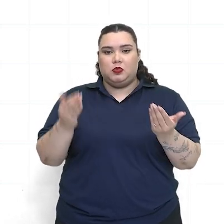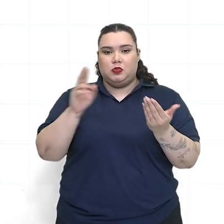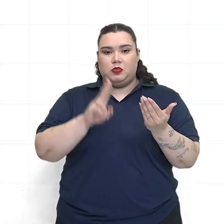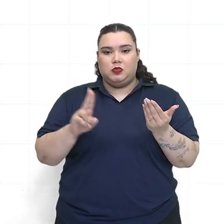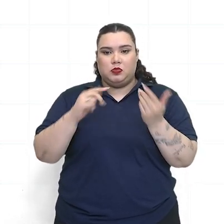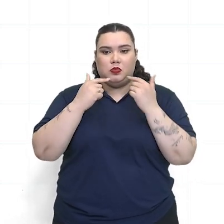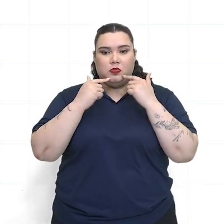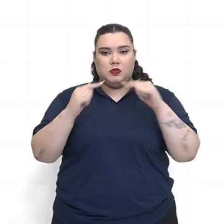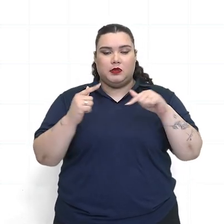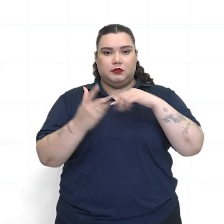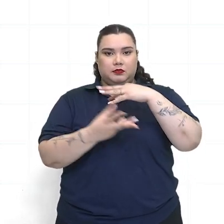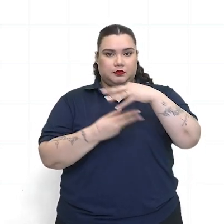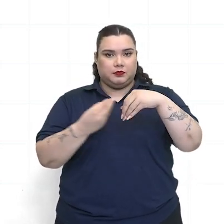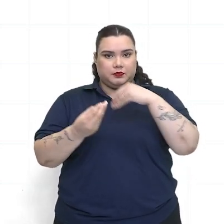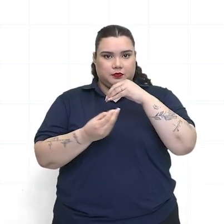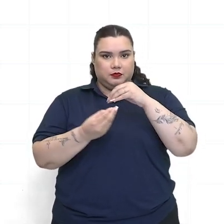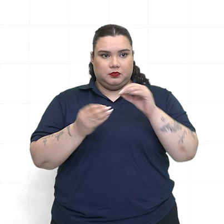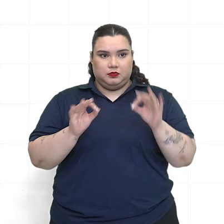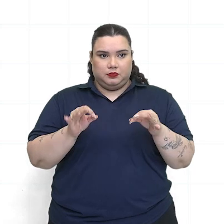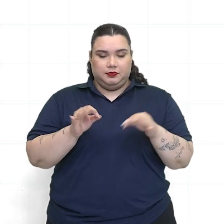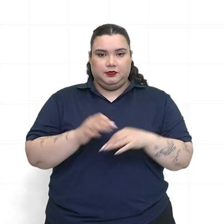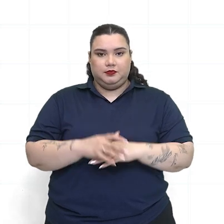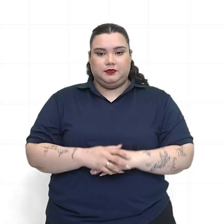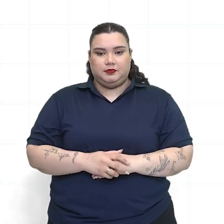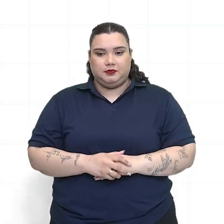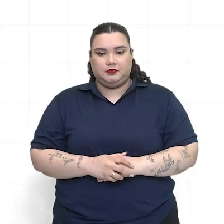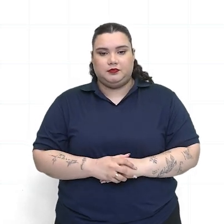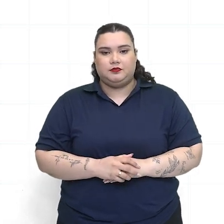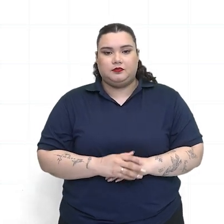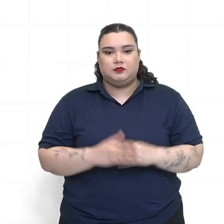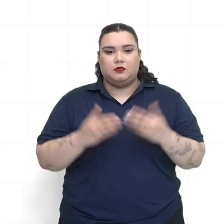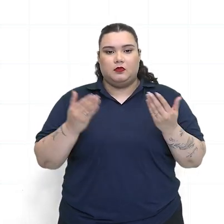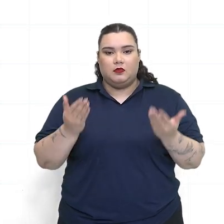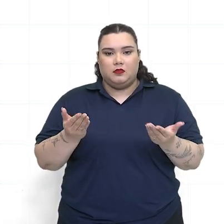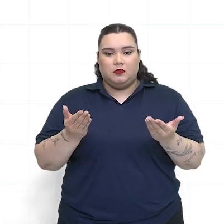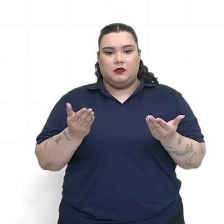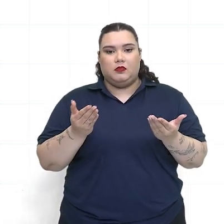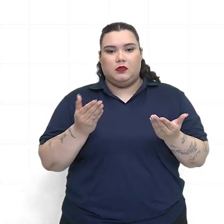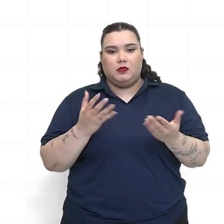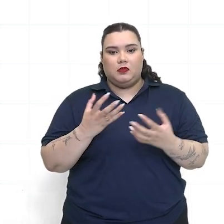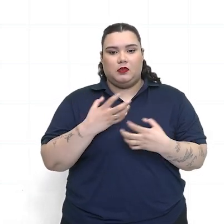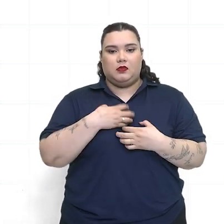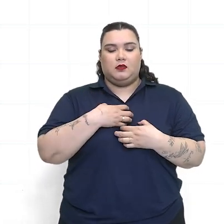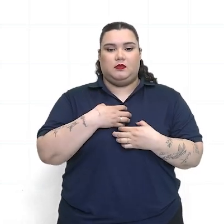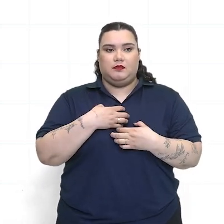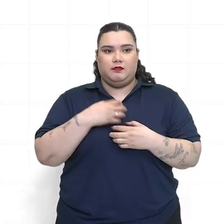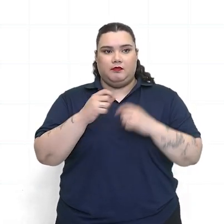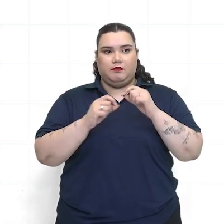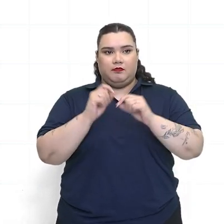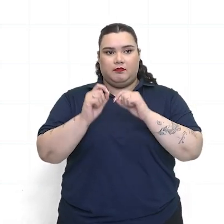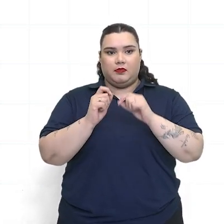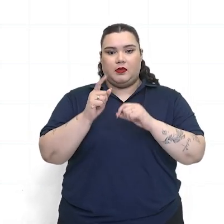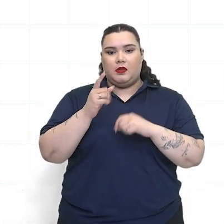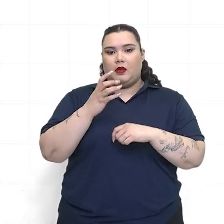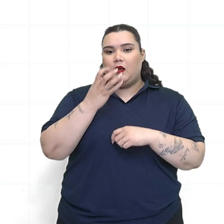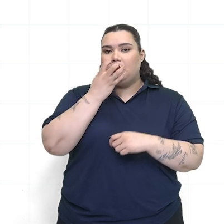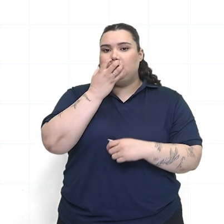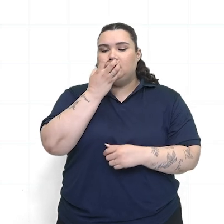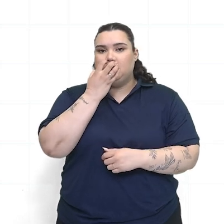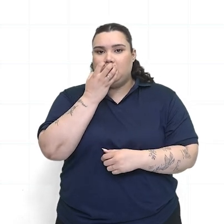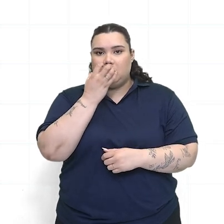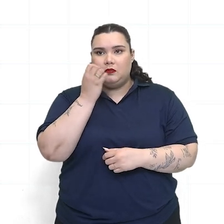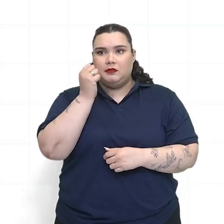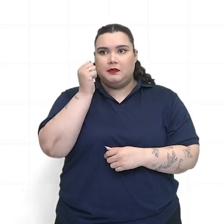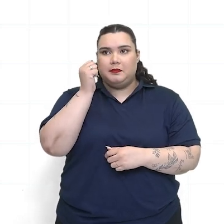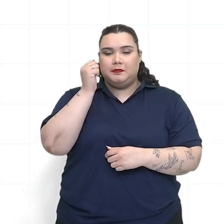uma linguagem mista, certo? E aí ele diz: e se sente como o Einstein dos cachorros.